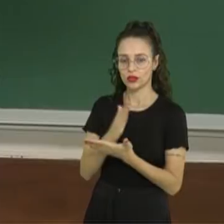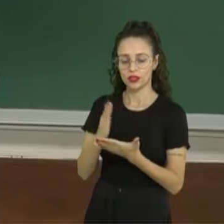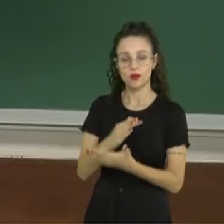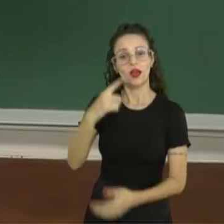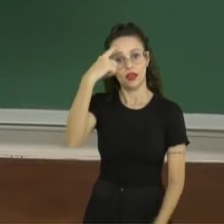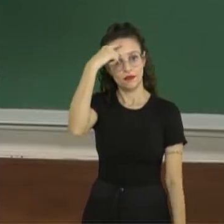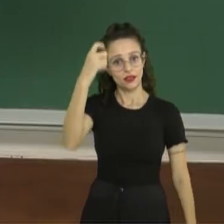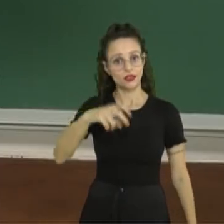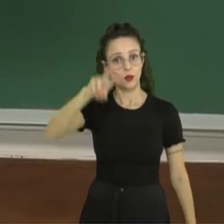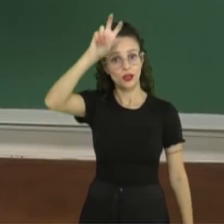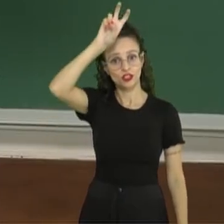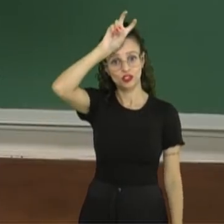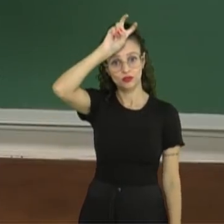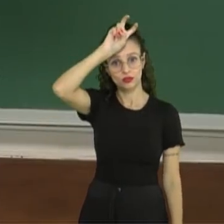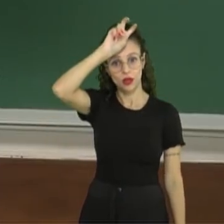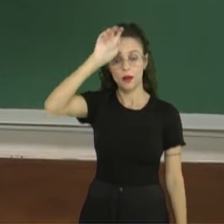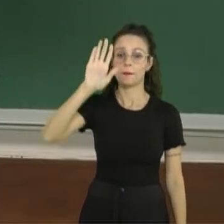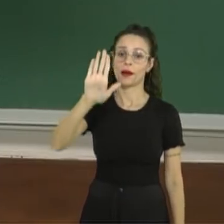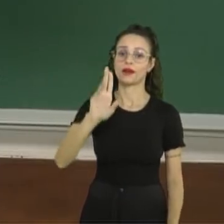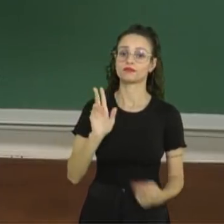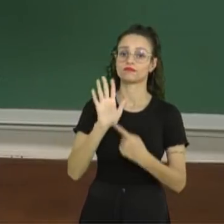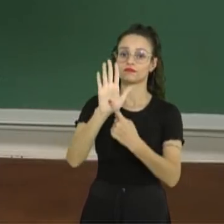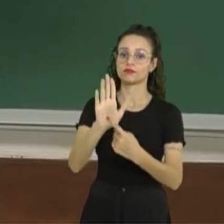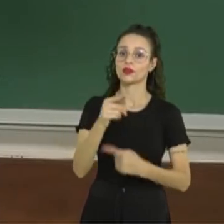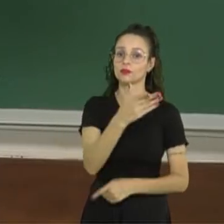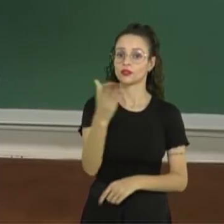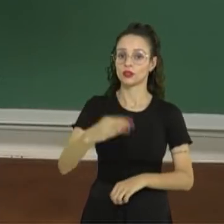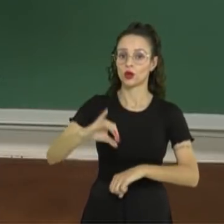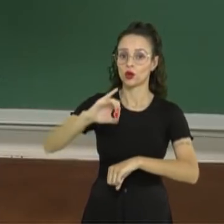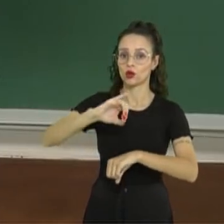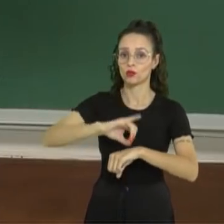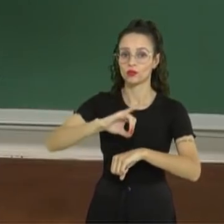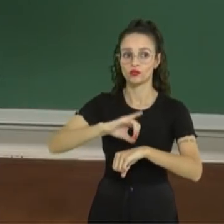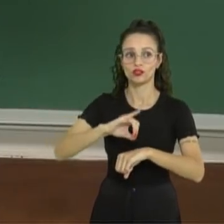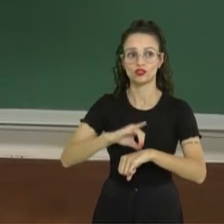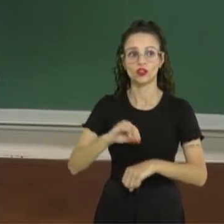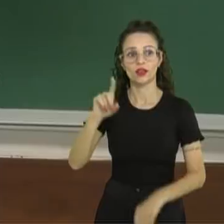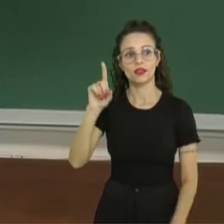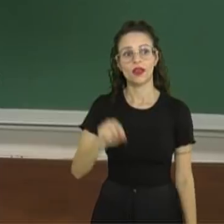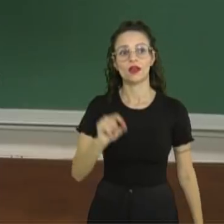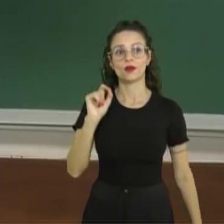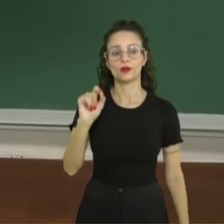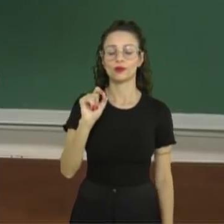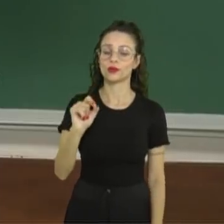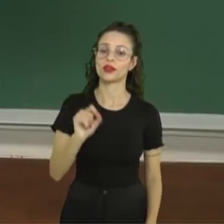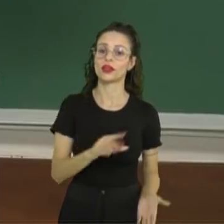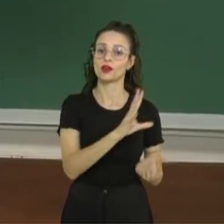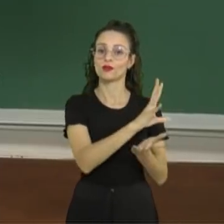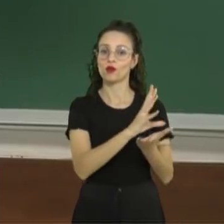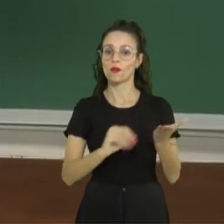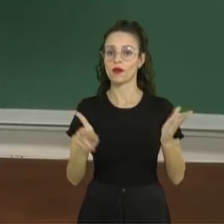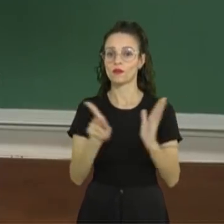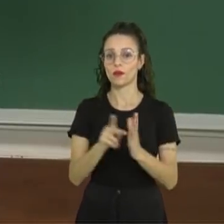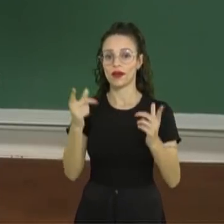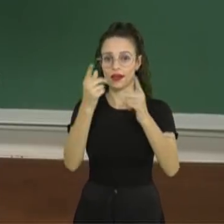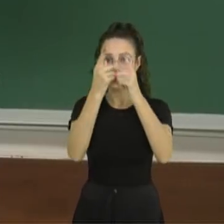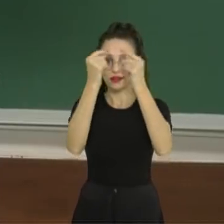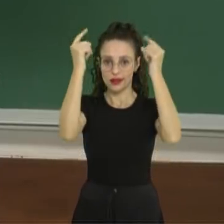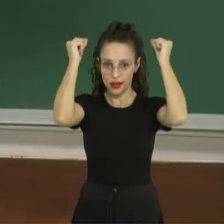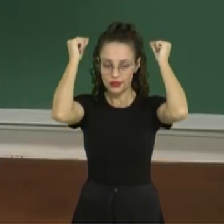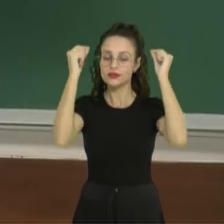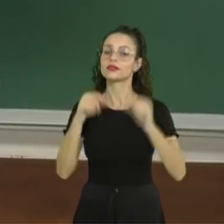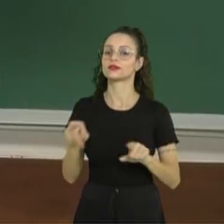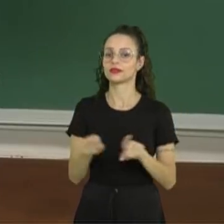invenção egípcia, mas eu trouxe para você um objeto, quando eu coloquei clepsidra, veio essa réplica da Grécia. Significa que os gregos